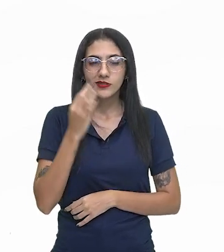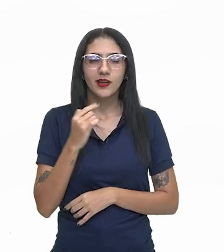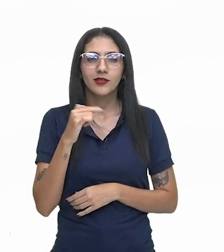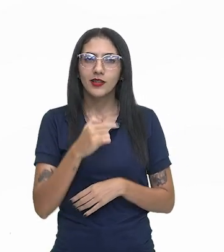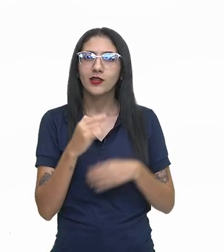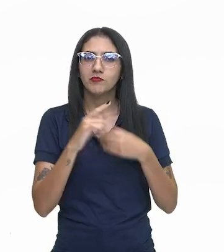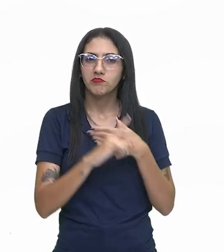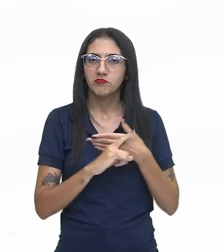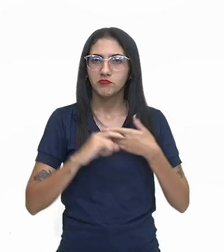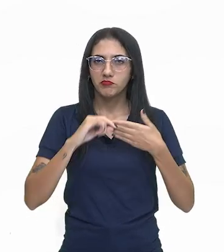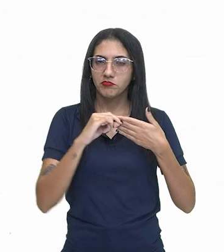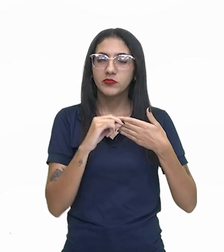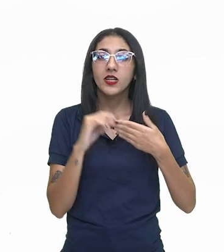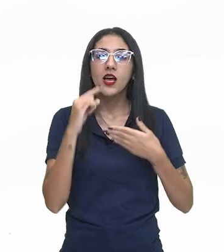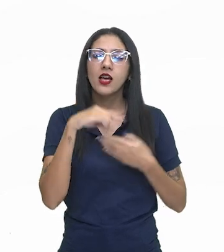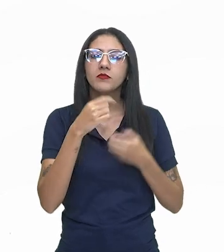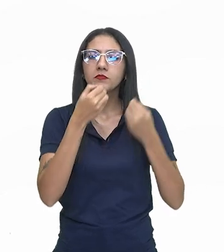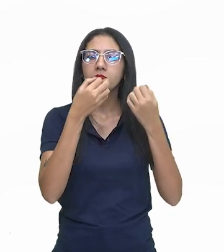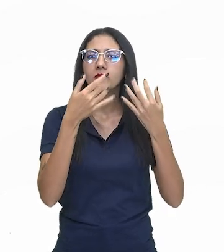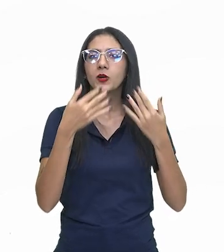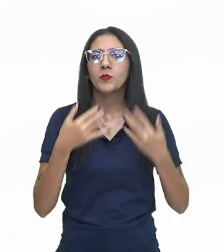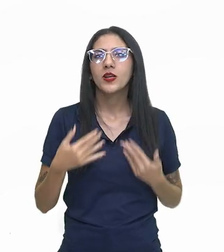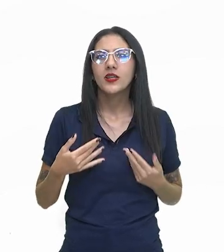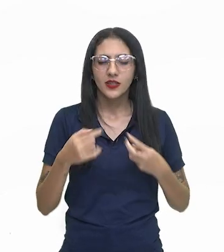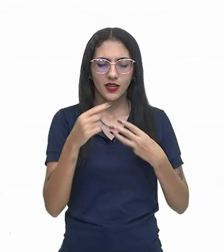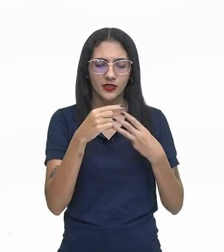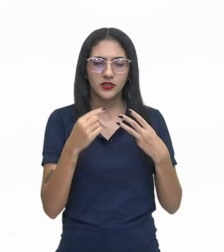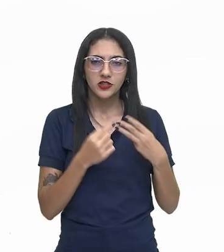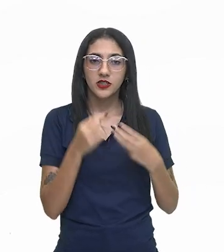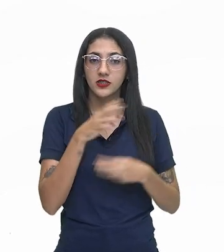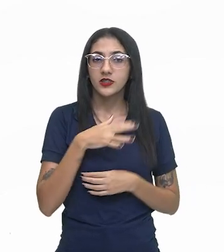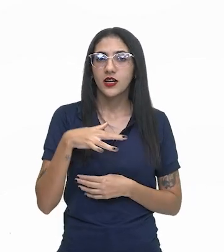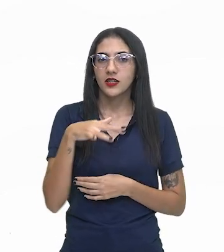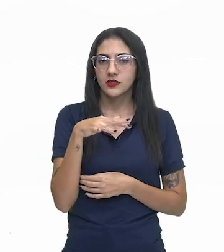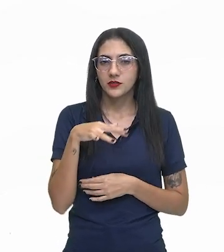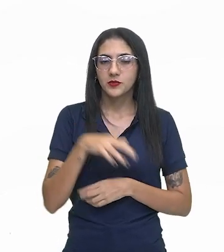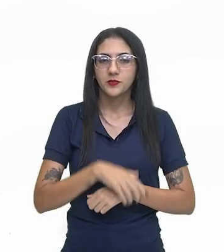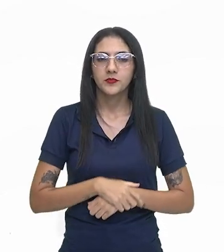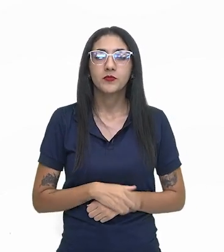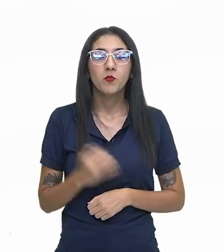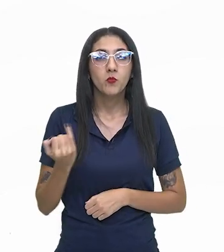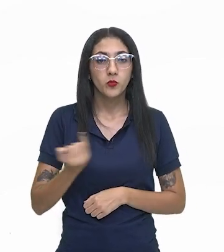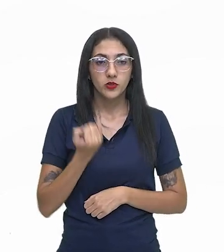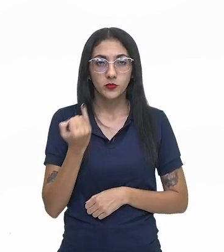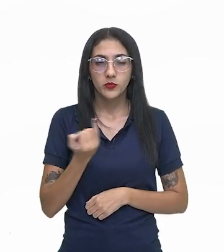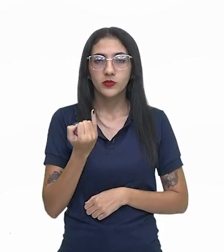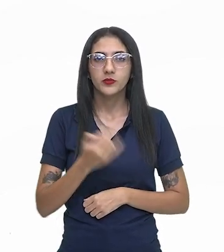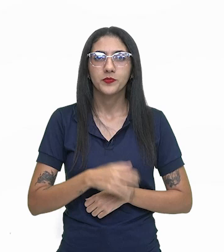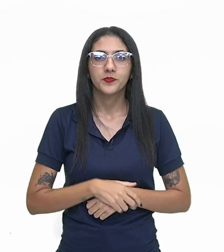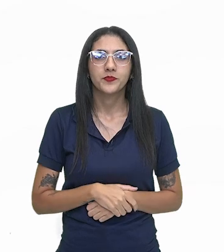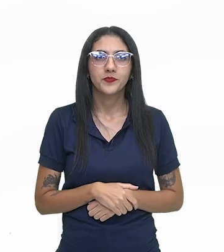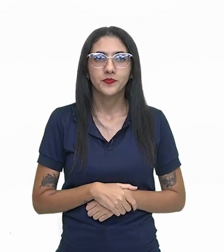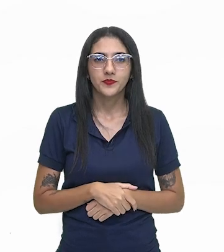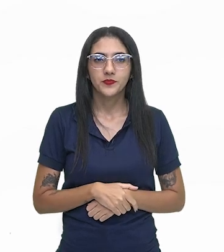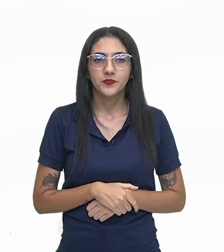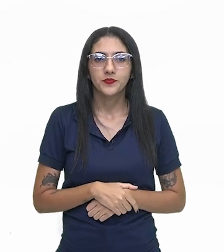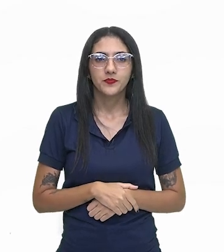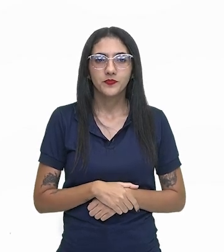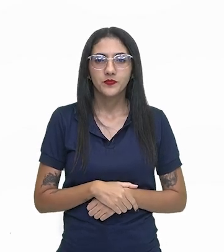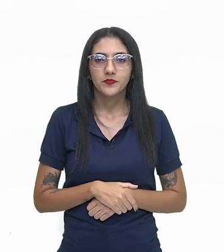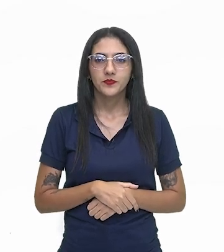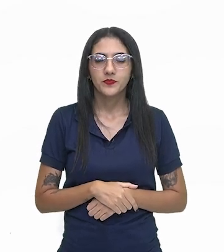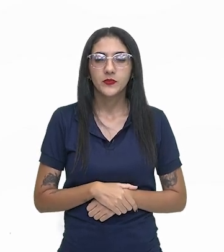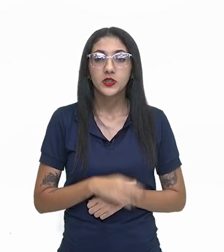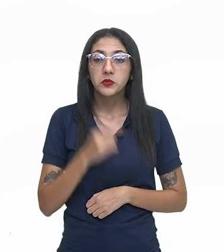Axel Roné, ele vai, então, dizer que há 3 esferas de reconhecimento, né? Muito bem. E aí nós vamos trabalhar agora o reconhecimento